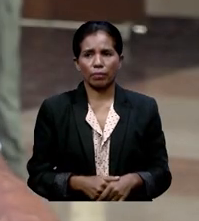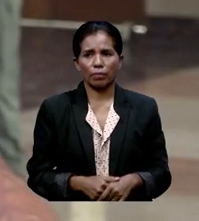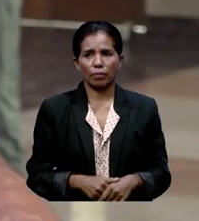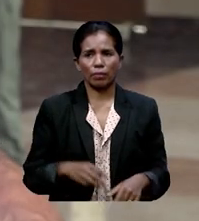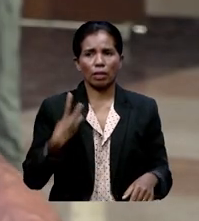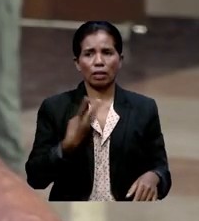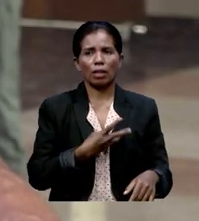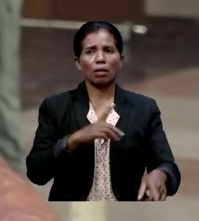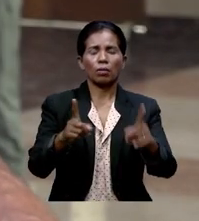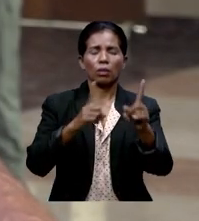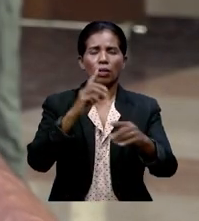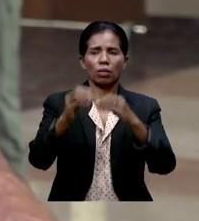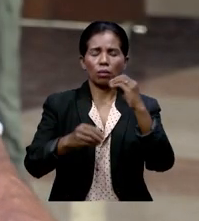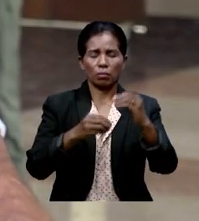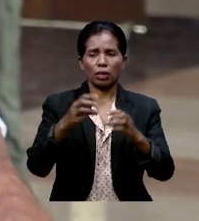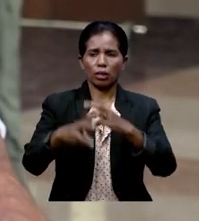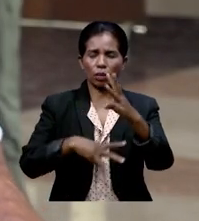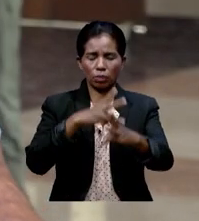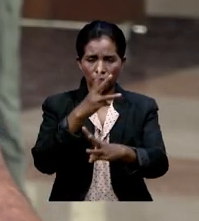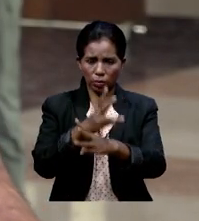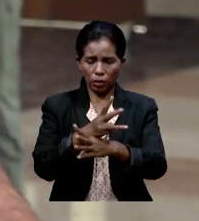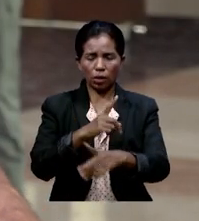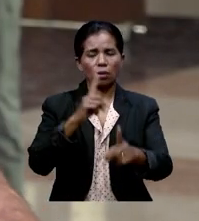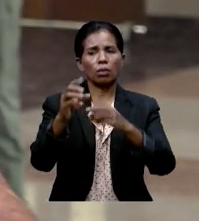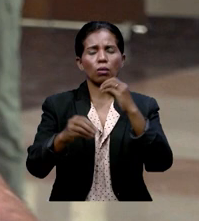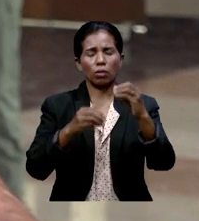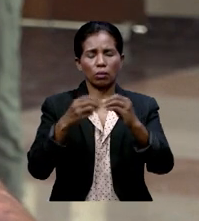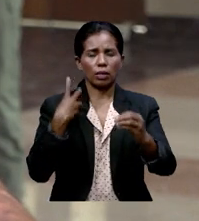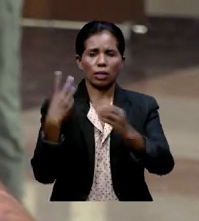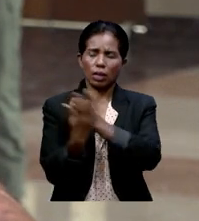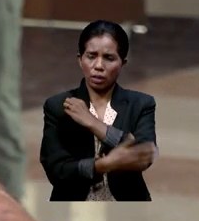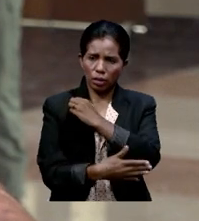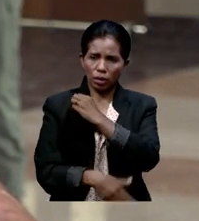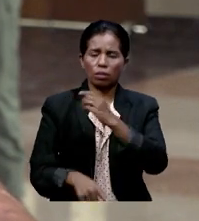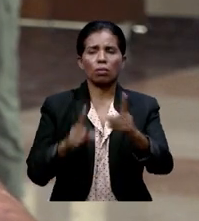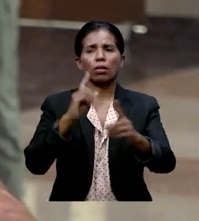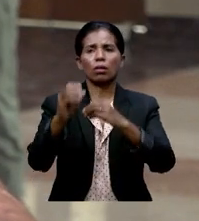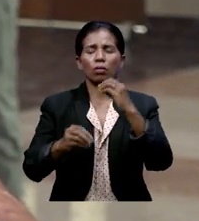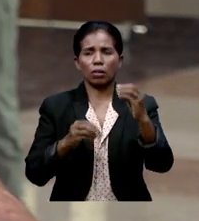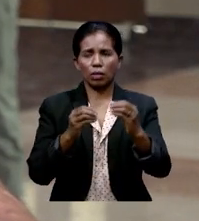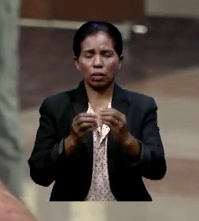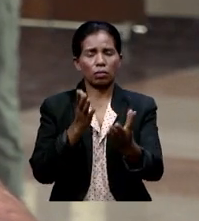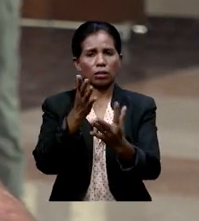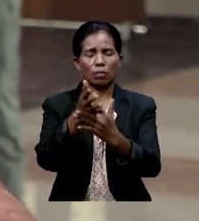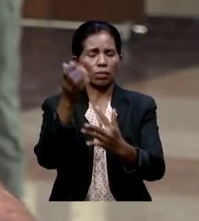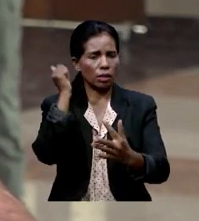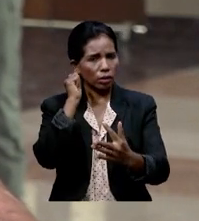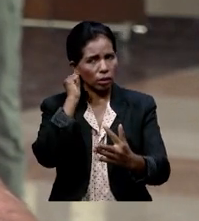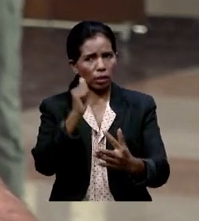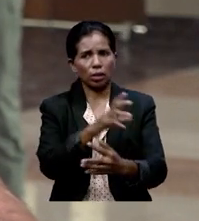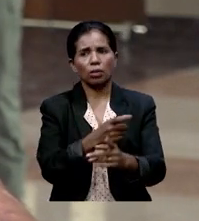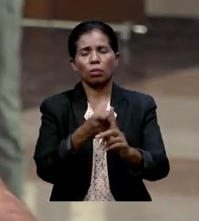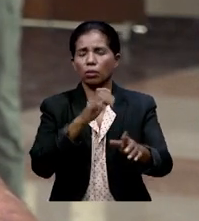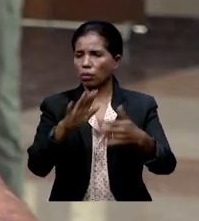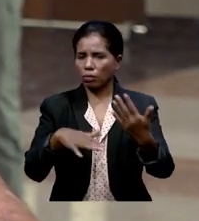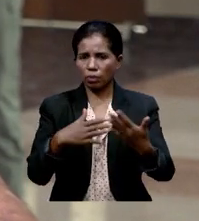Colhia com a ba situação no mundo, colhia com a ba situação na região, colhia com a ba a Tamazia, WTO, você não